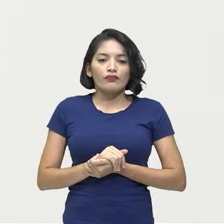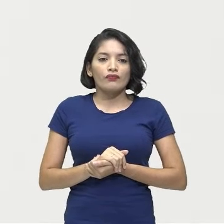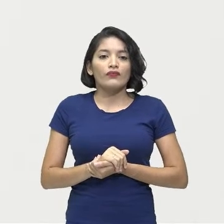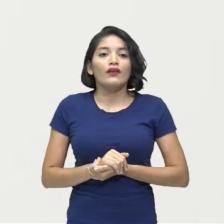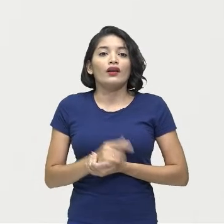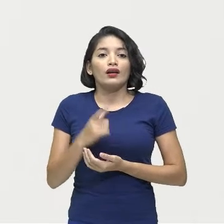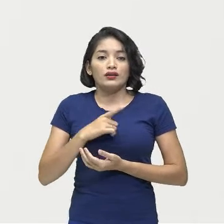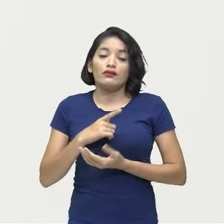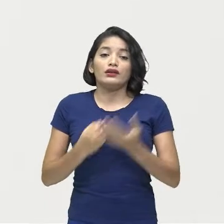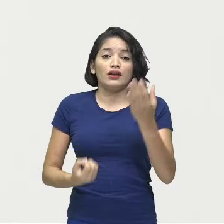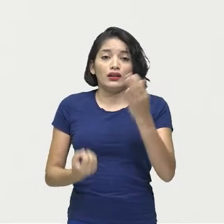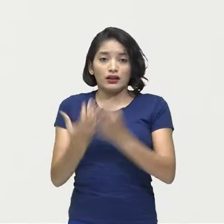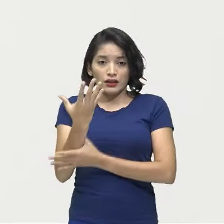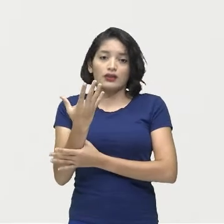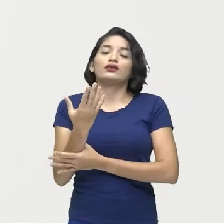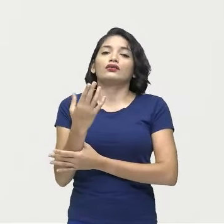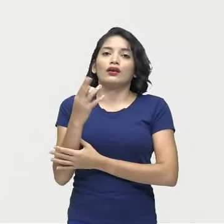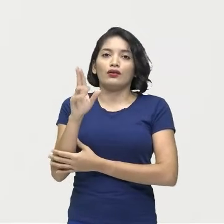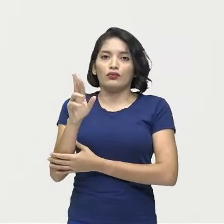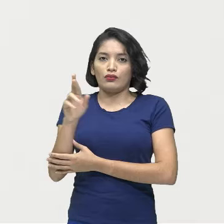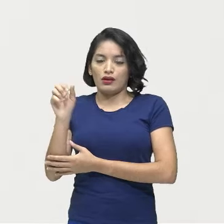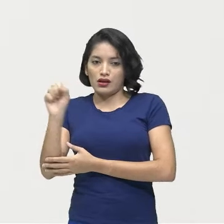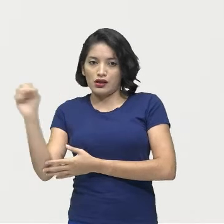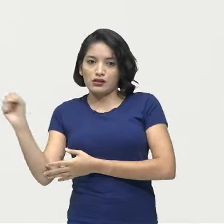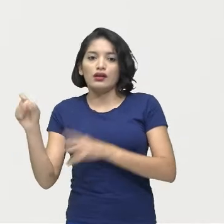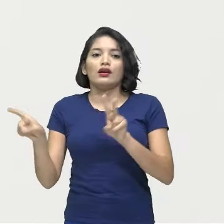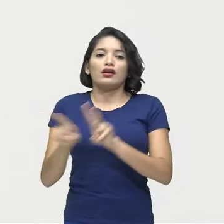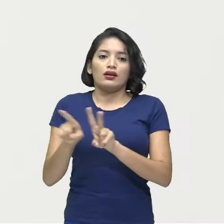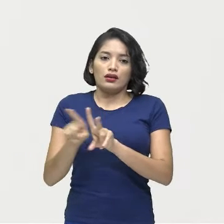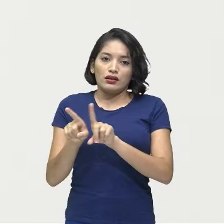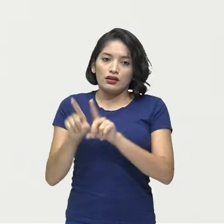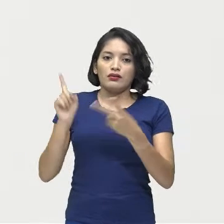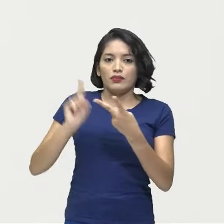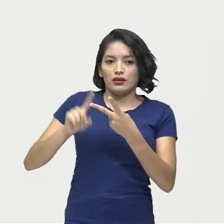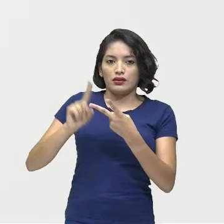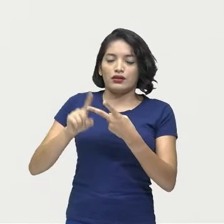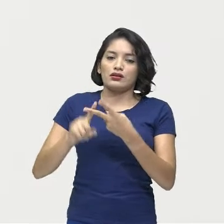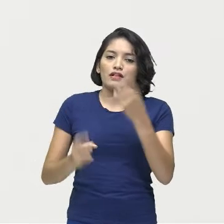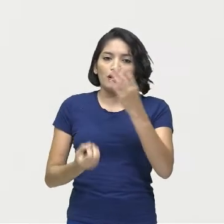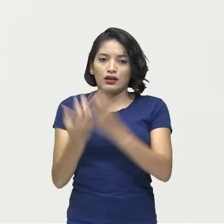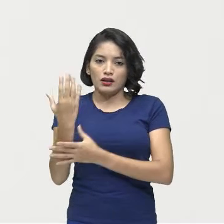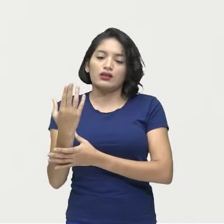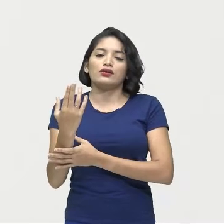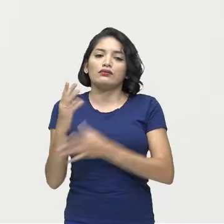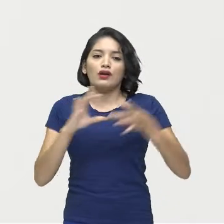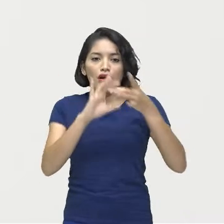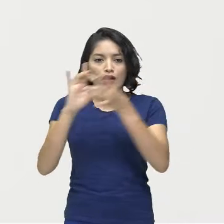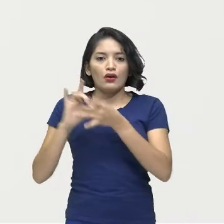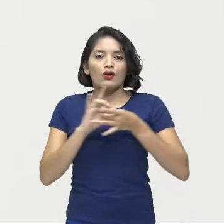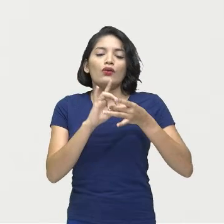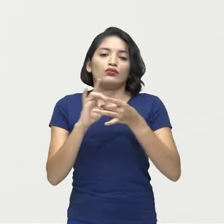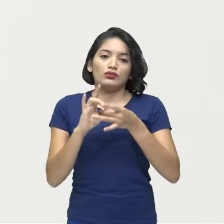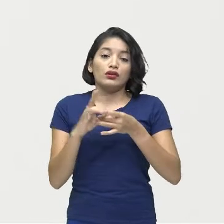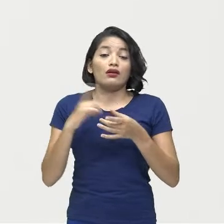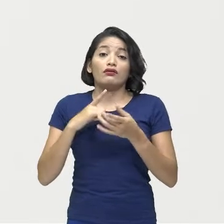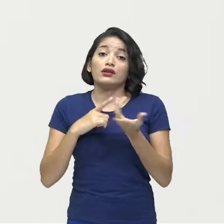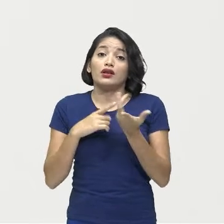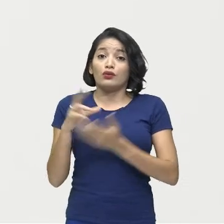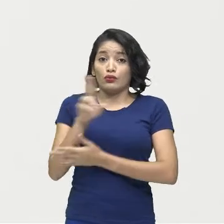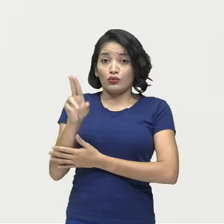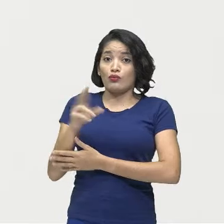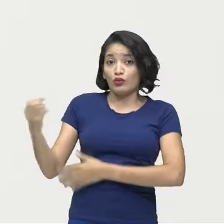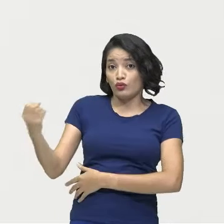a criação da União das Repúblicas Socialistas Soviéticas. Então, nós temos aí uma nova nomenclatura de